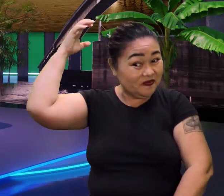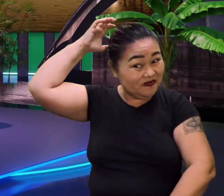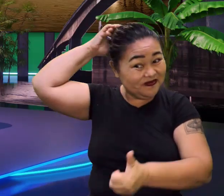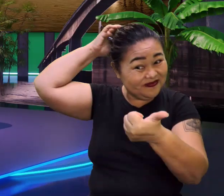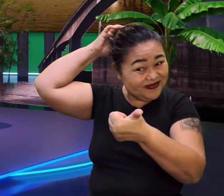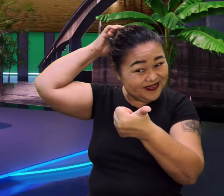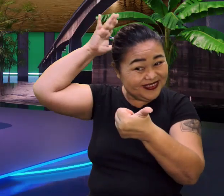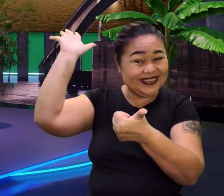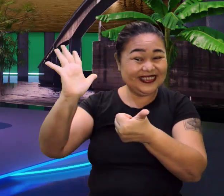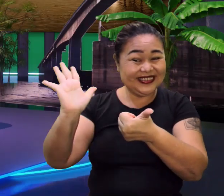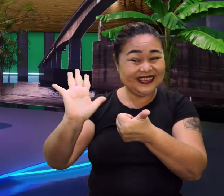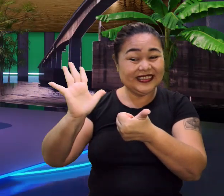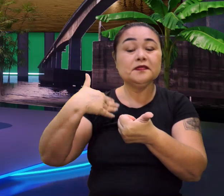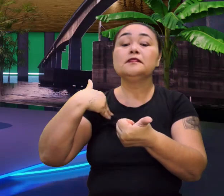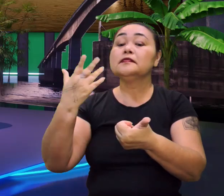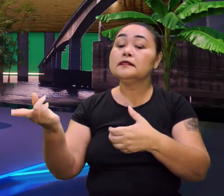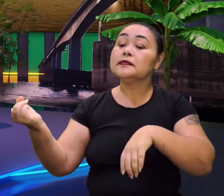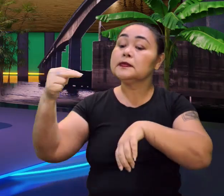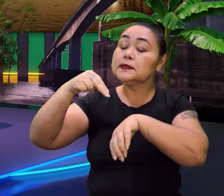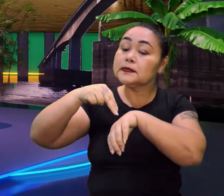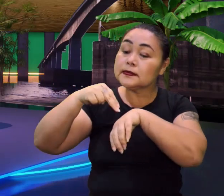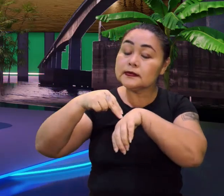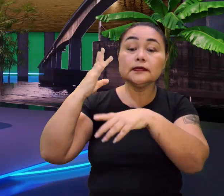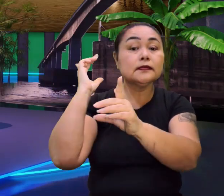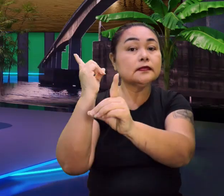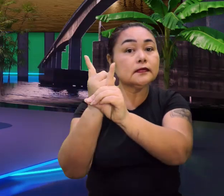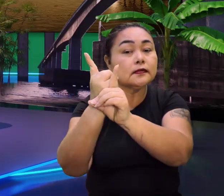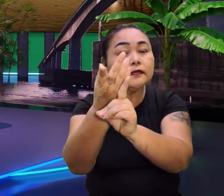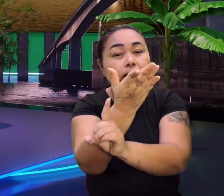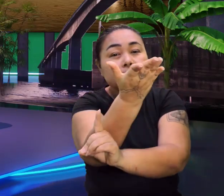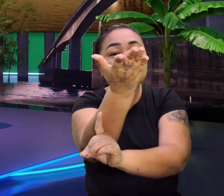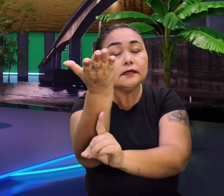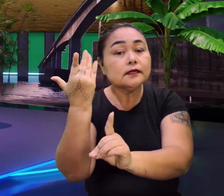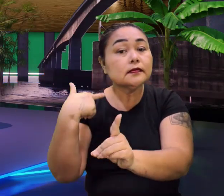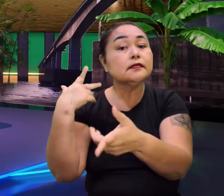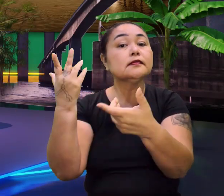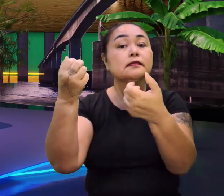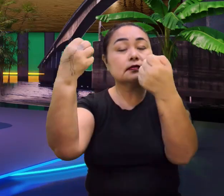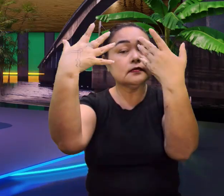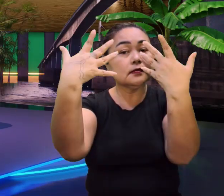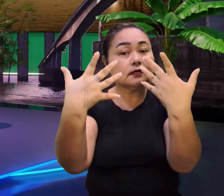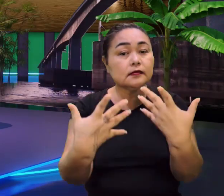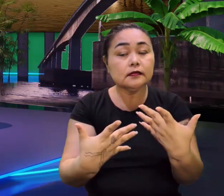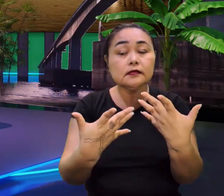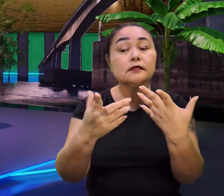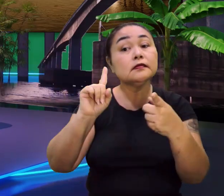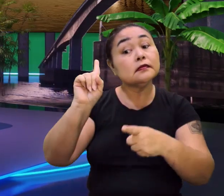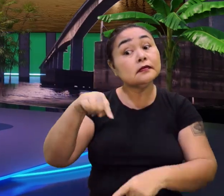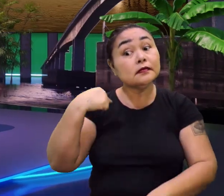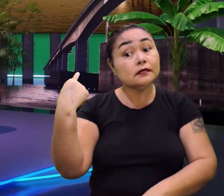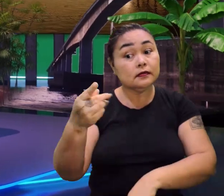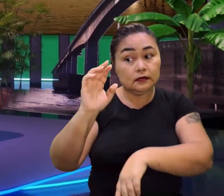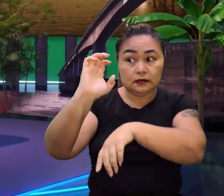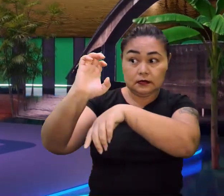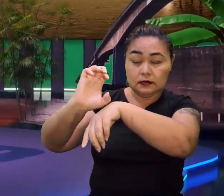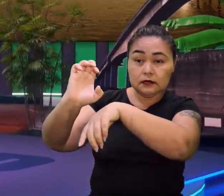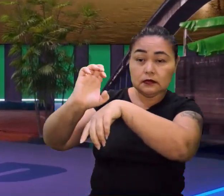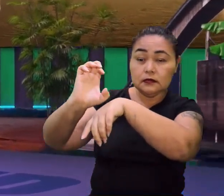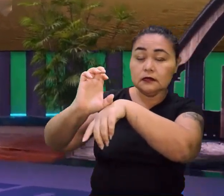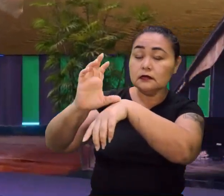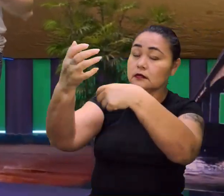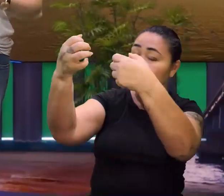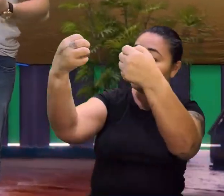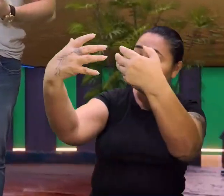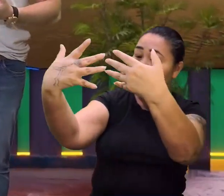mesmo, galera. Então a gente volta aqui para ter esse encontro com vocês, para falar um pouquinho mais sobre o nosso estado, comentar um